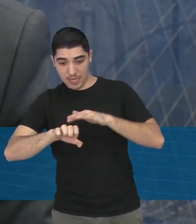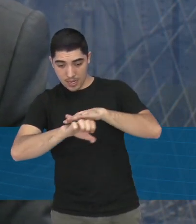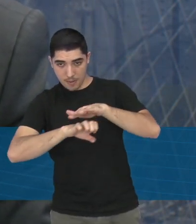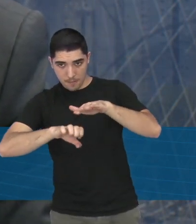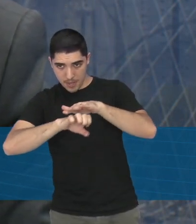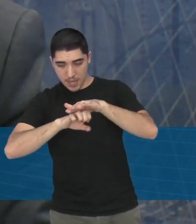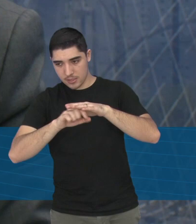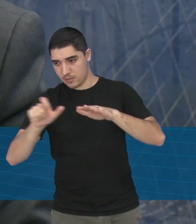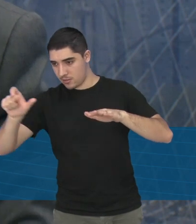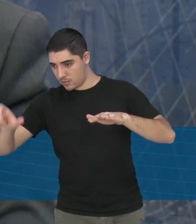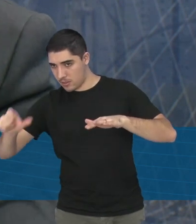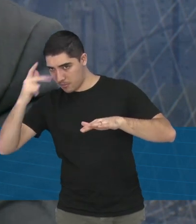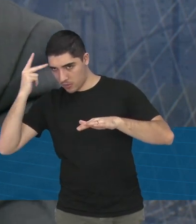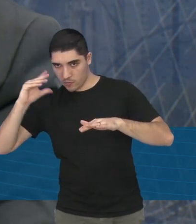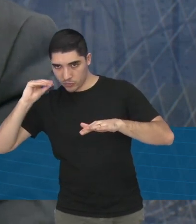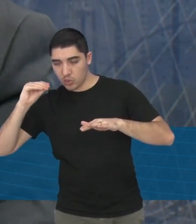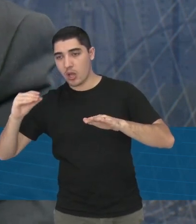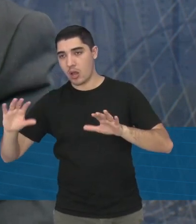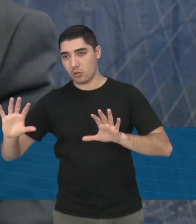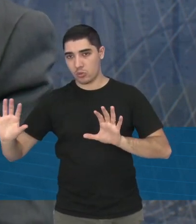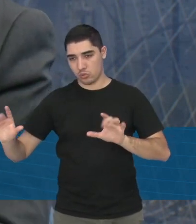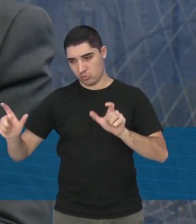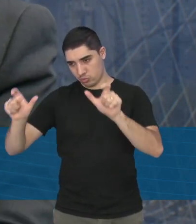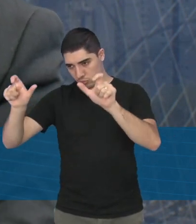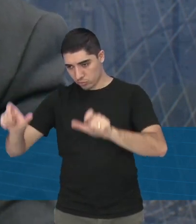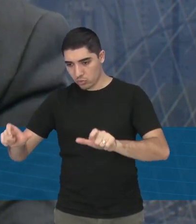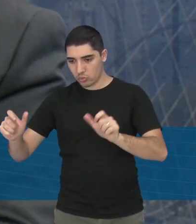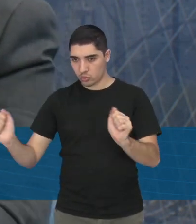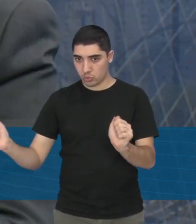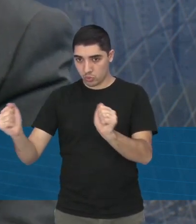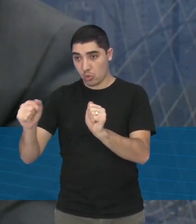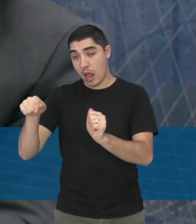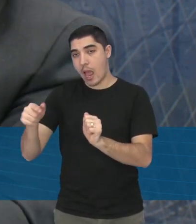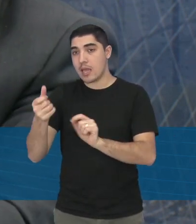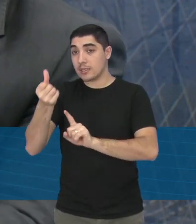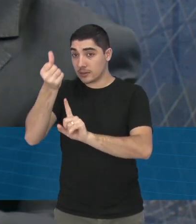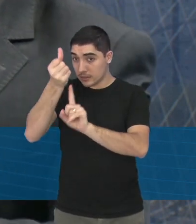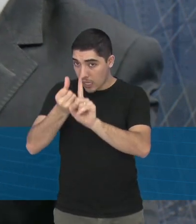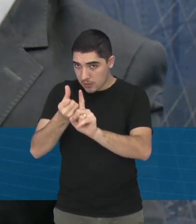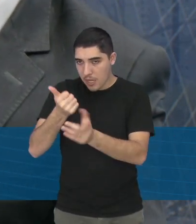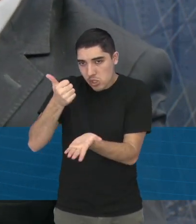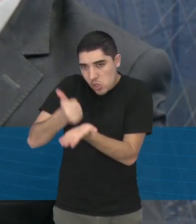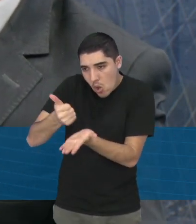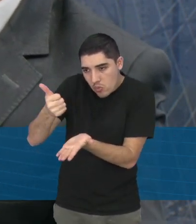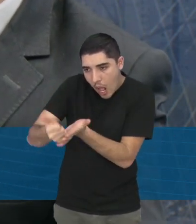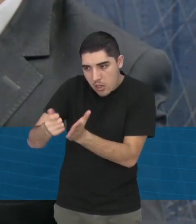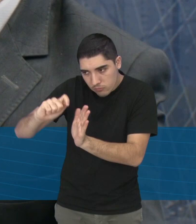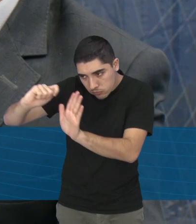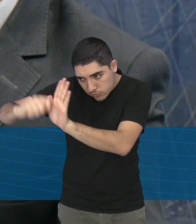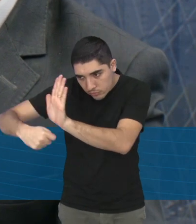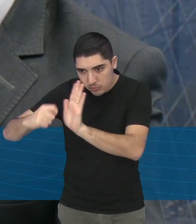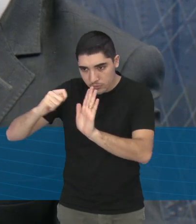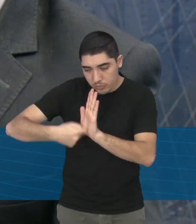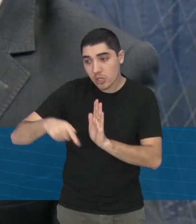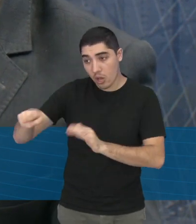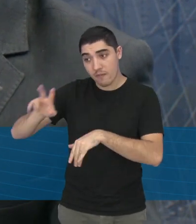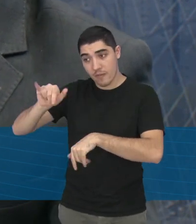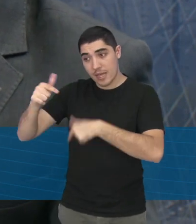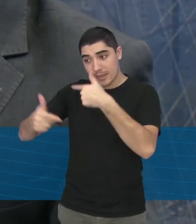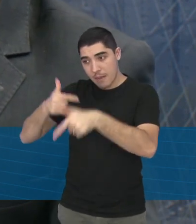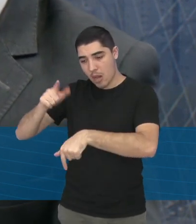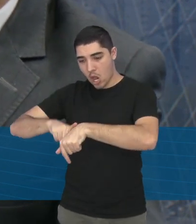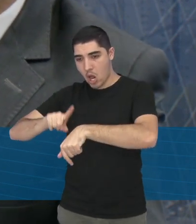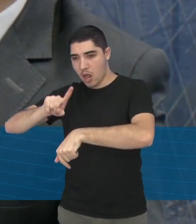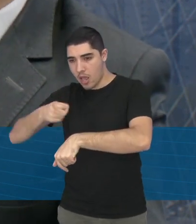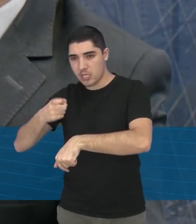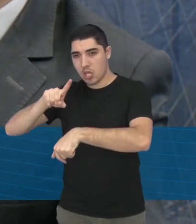mediante documento escrito, são 6 meses. Então, ou você quita dentro daquele período de 6 meses esse excesso de